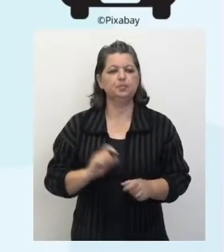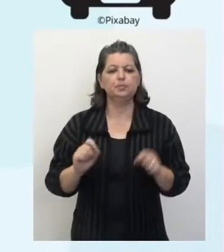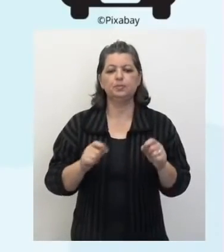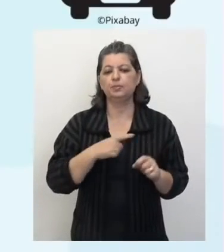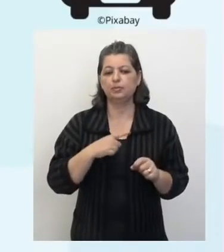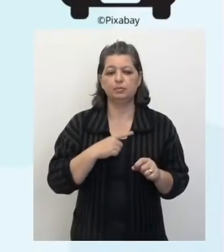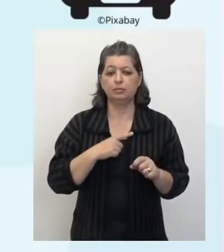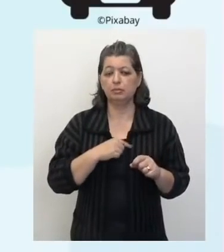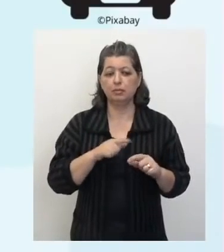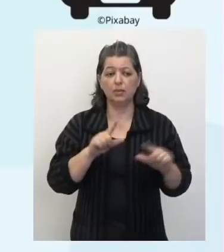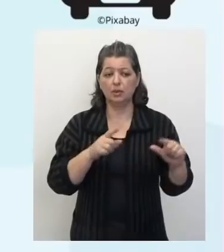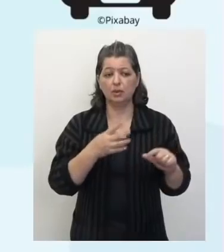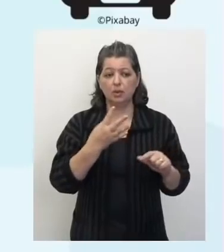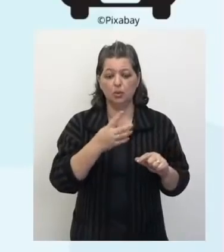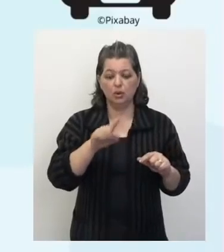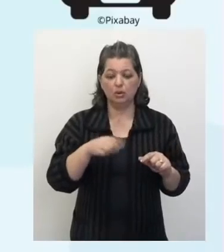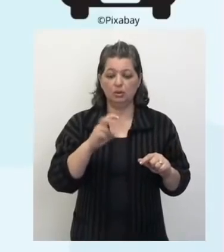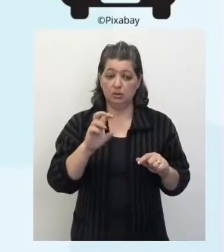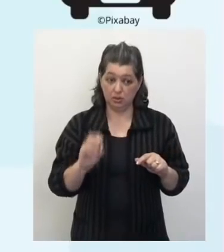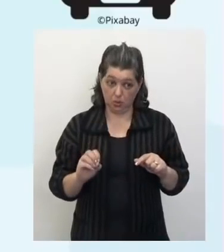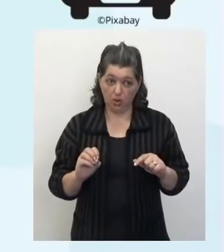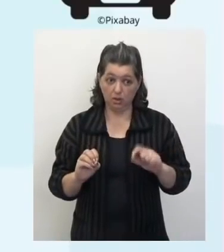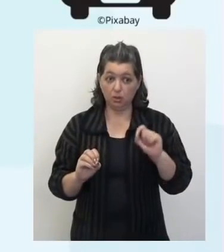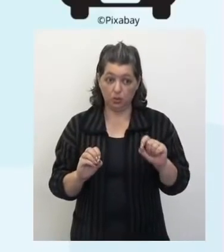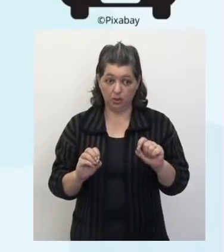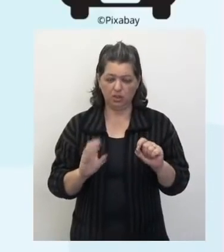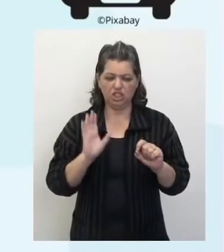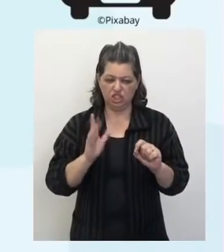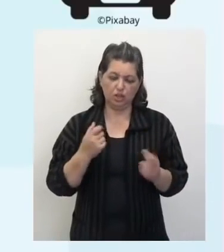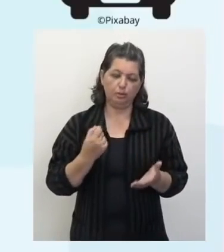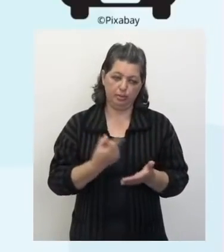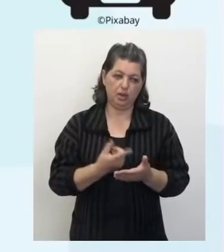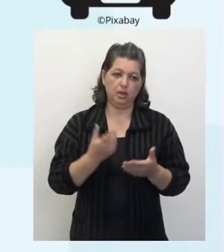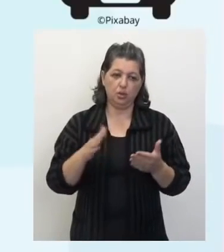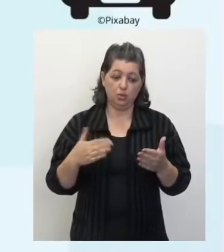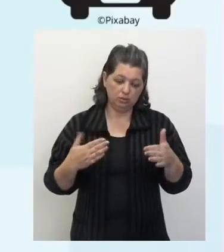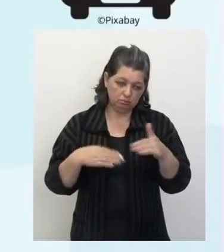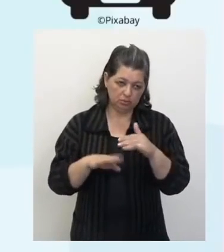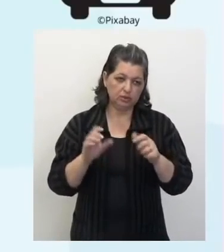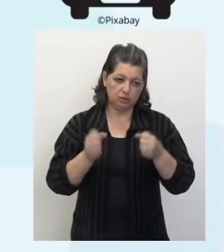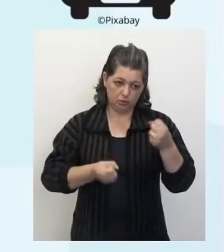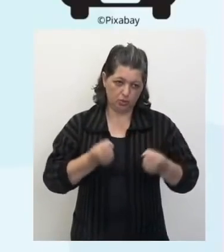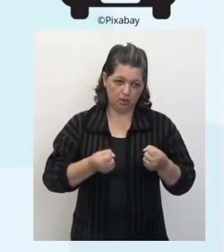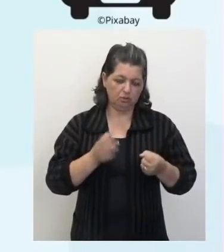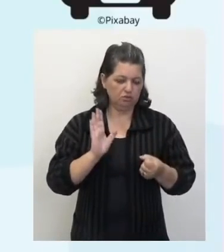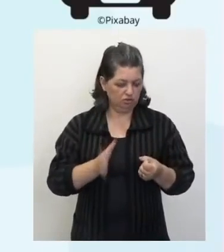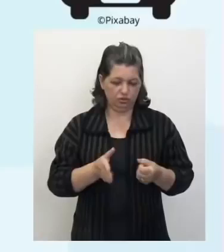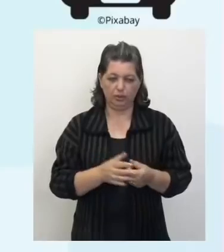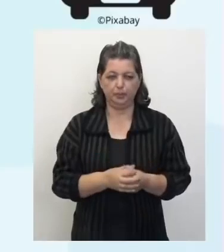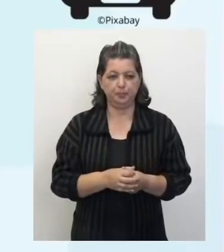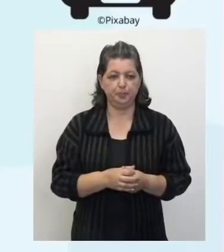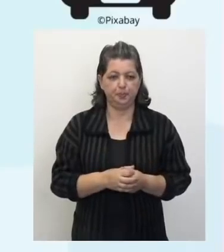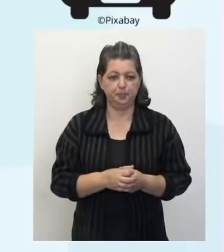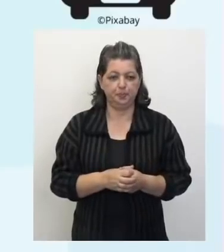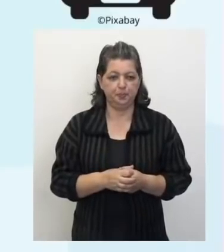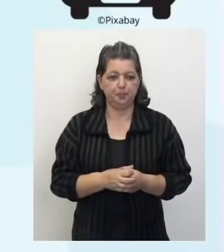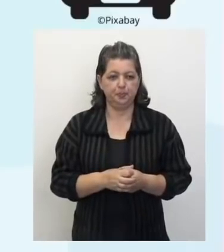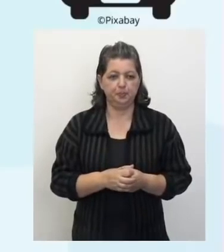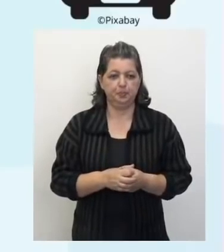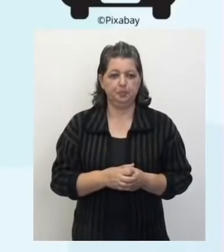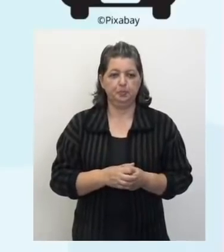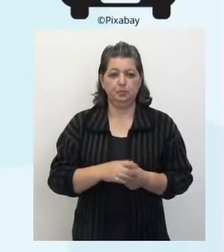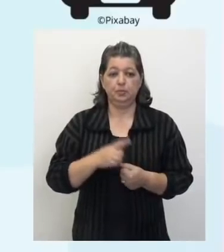gastar primeiro e depois ela vai colocar os demais custos, né? É verdade, tá? Então, ela está se planejando ainda. Vamos às explicações, Vivi? Tá. Bora. Então,